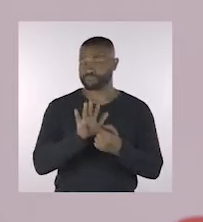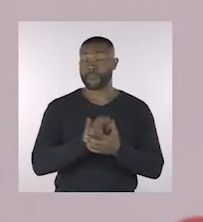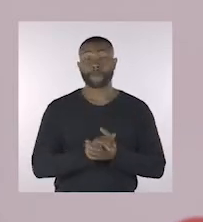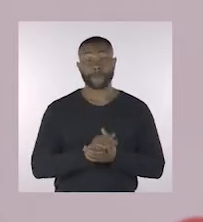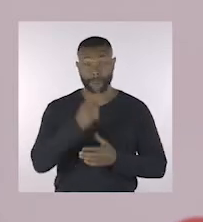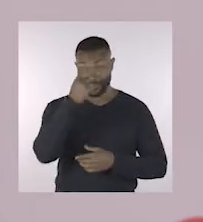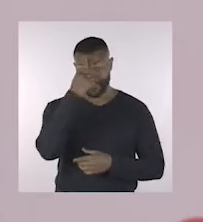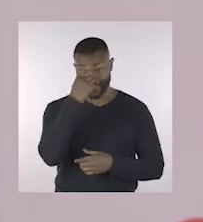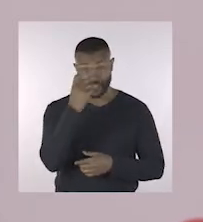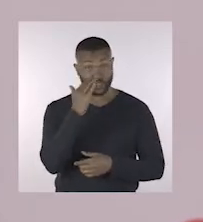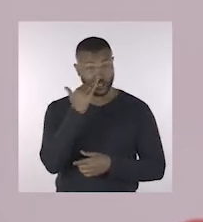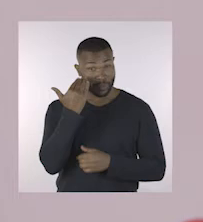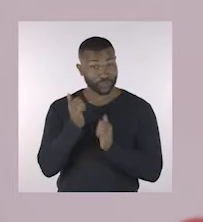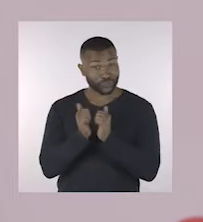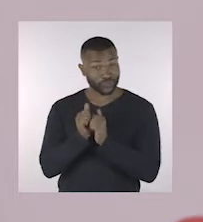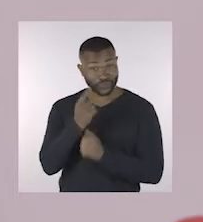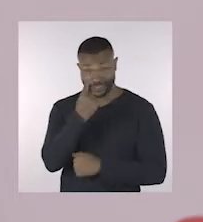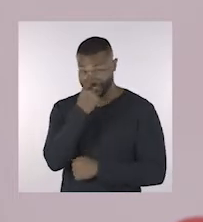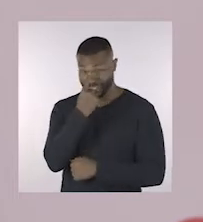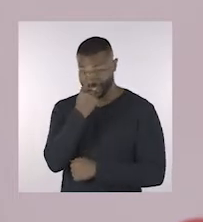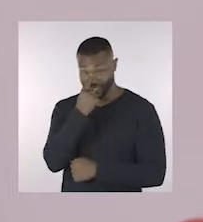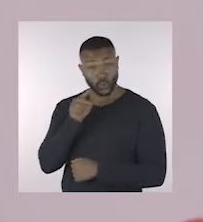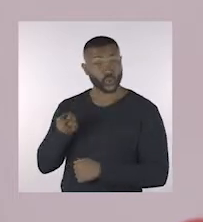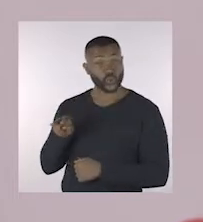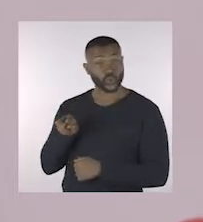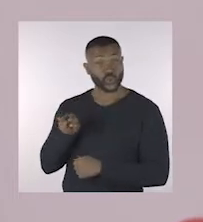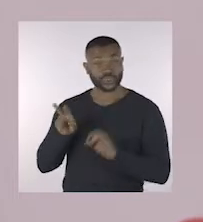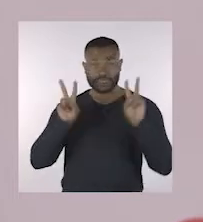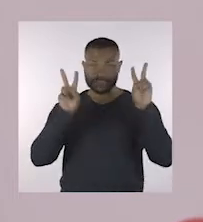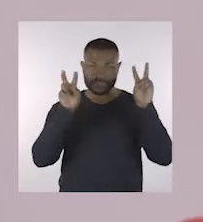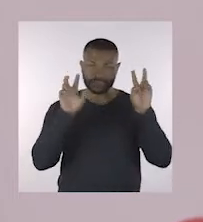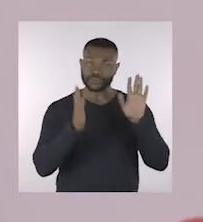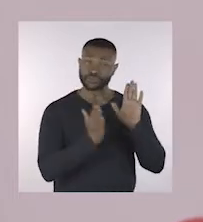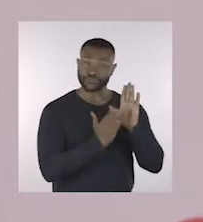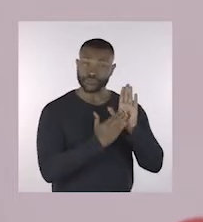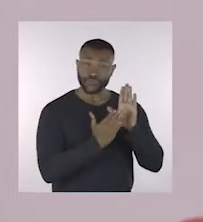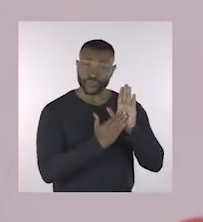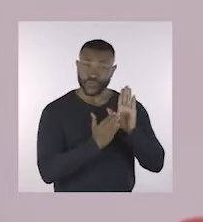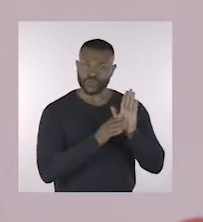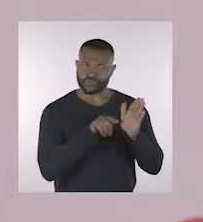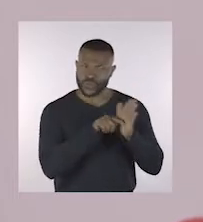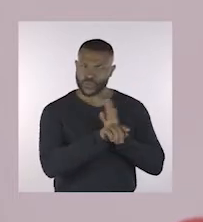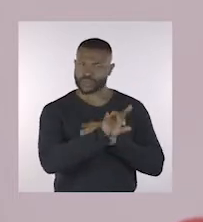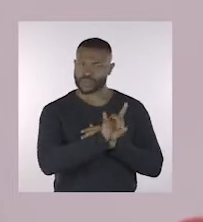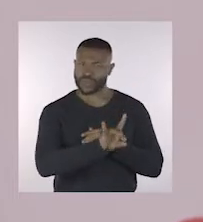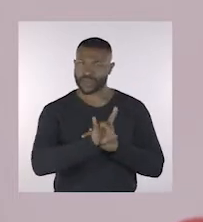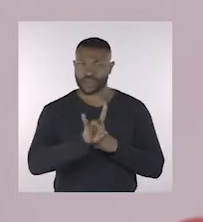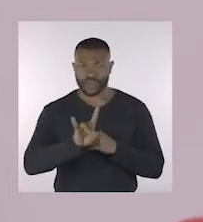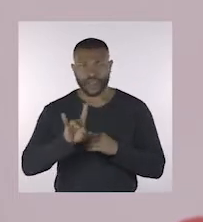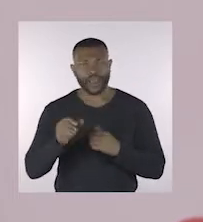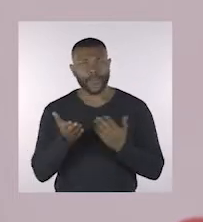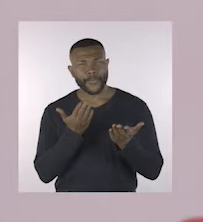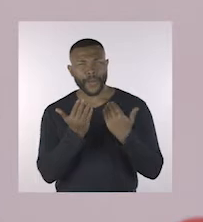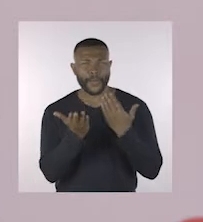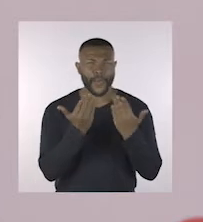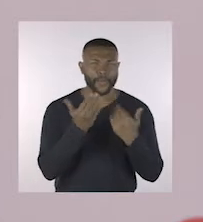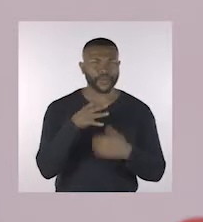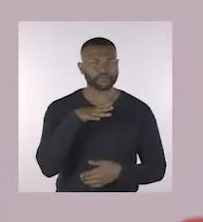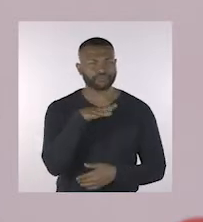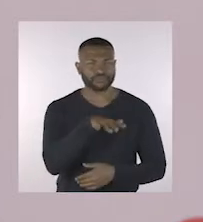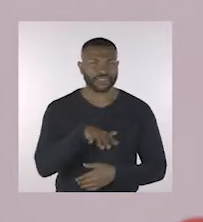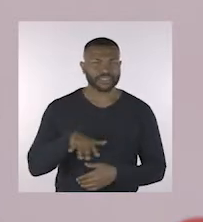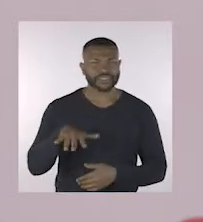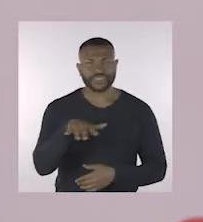A ideia é que Gilmar e zarattini a partir dos temas propostos em cada pergunta bata um papo